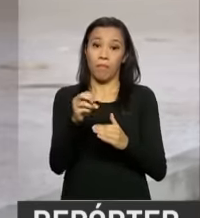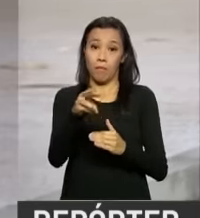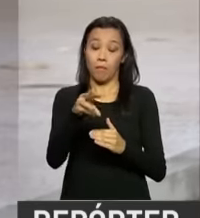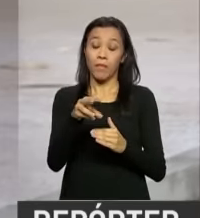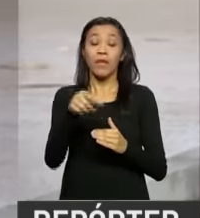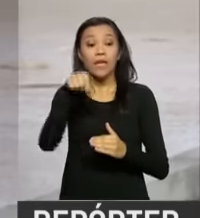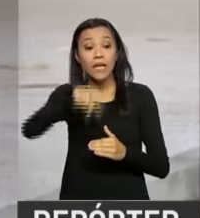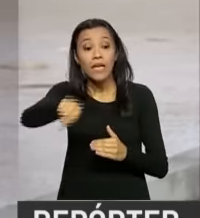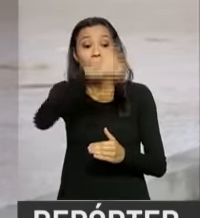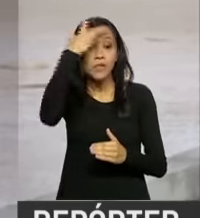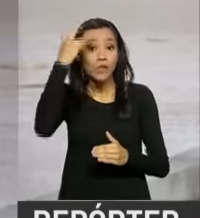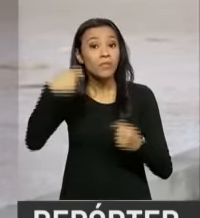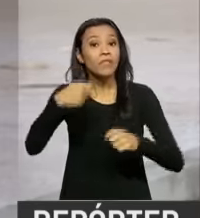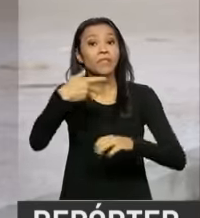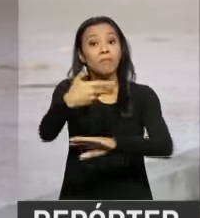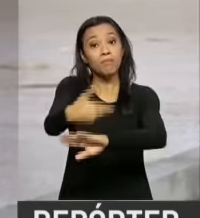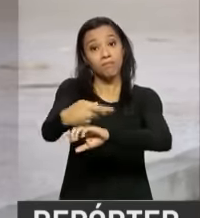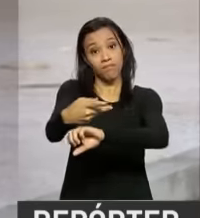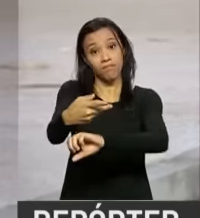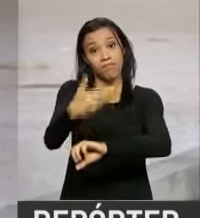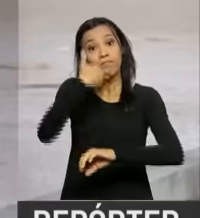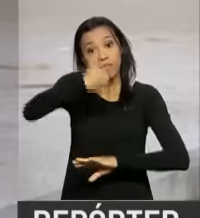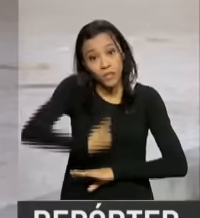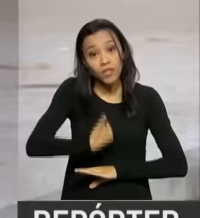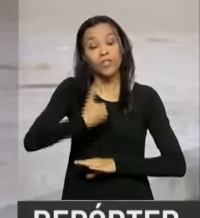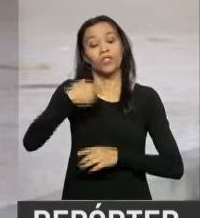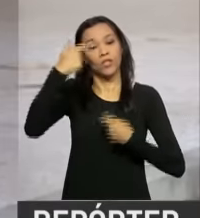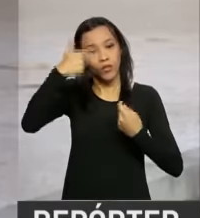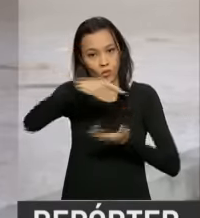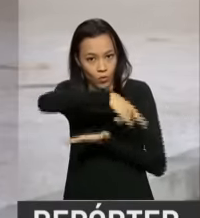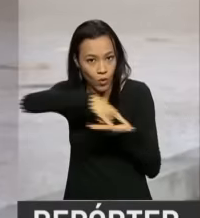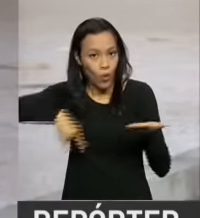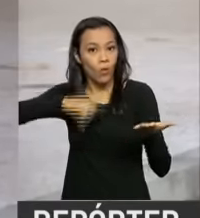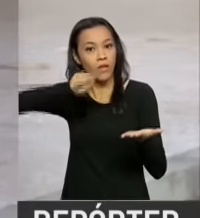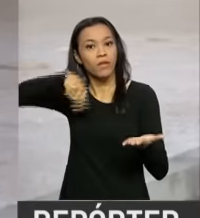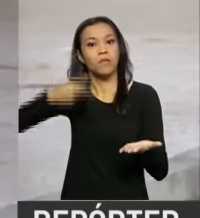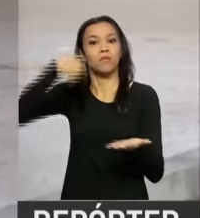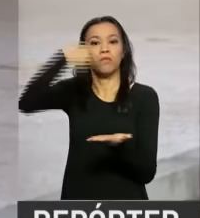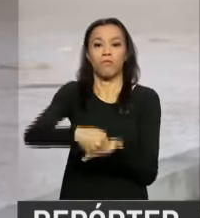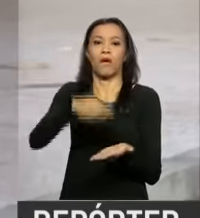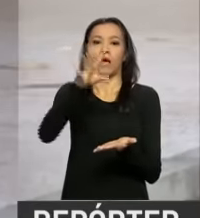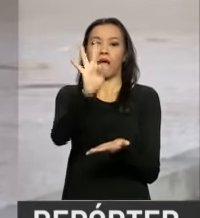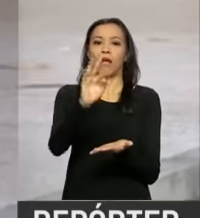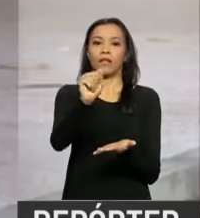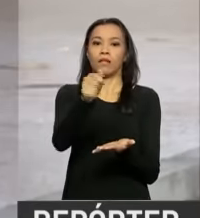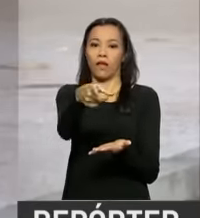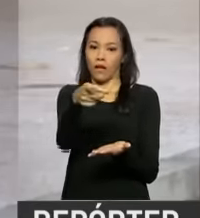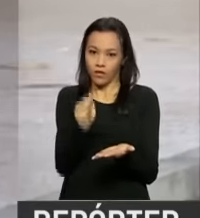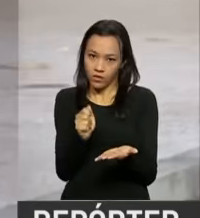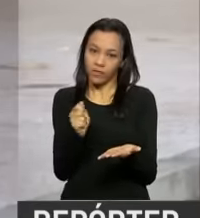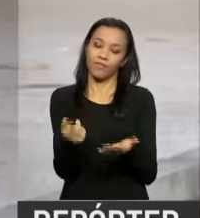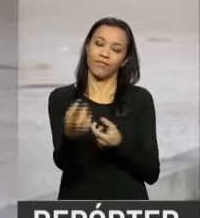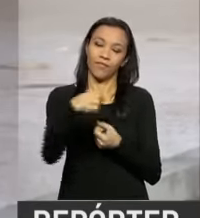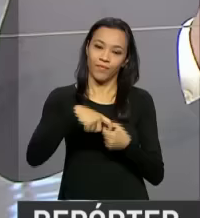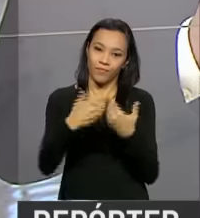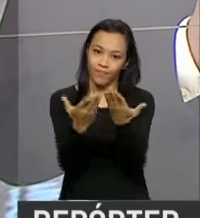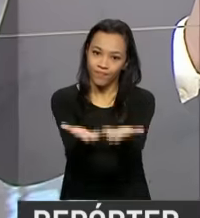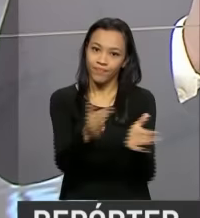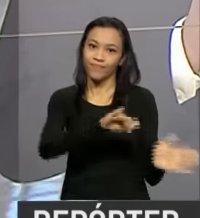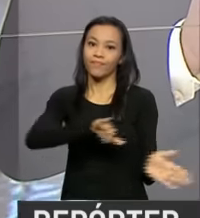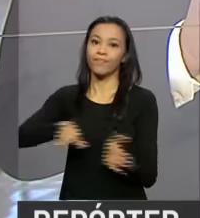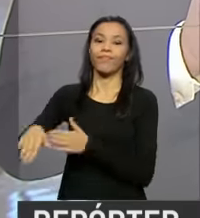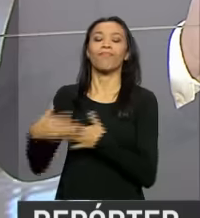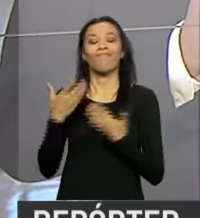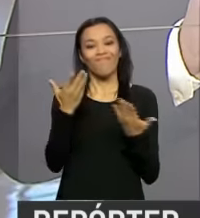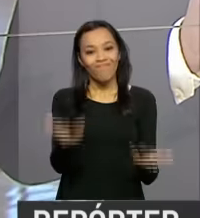interessado tenha feito o pedido de renovação de registro e pago a taxa que é prevista. Jaime, voltamos com você. João Pedro Neto,